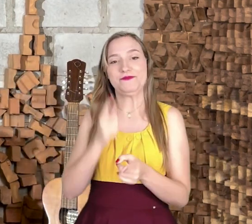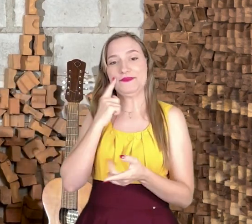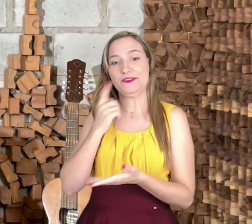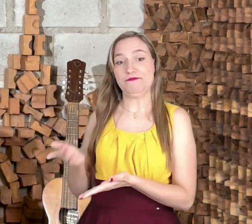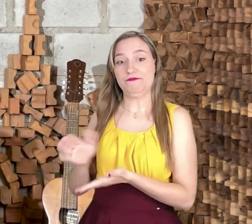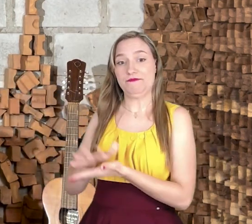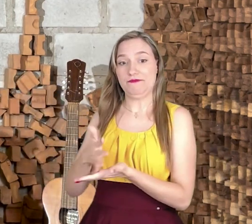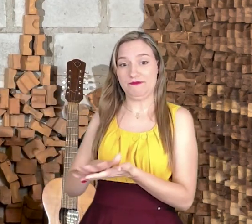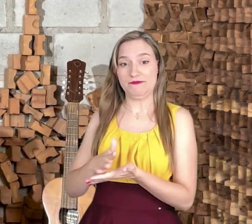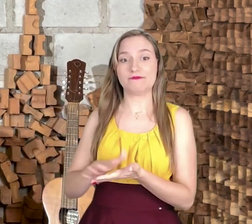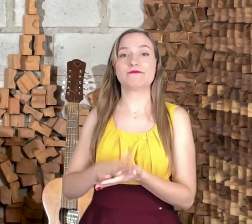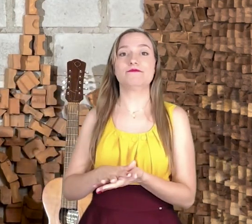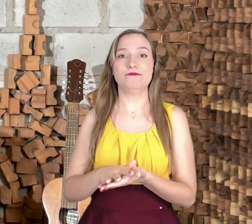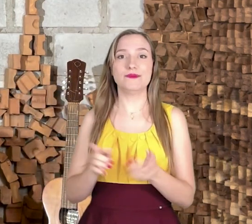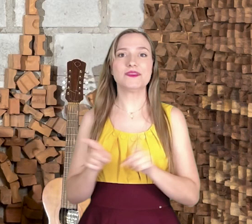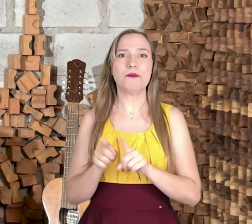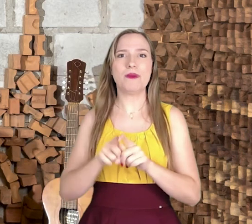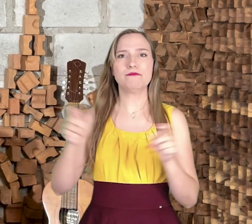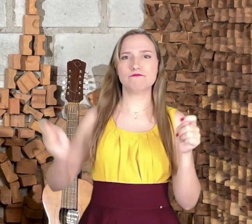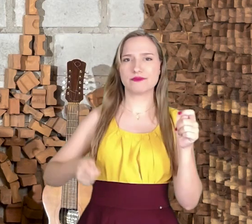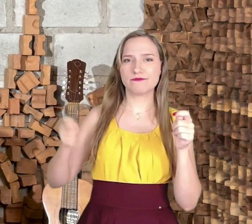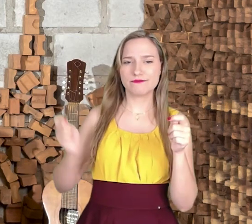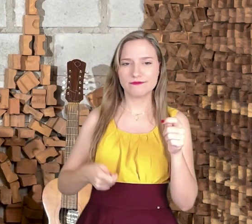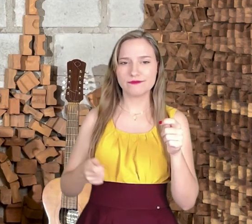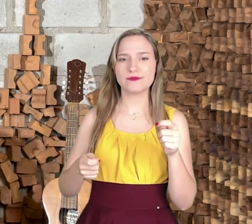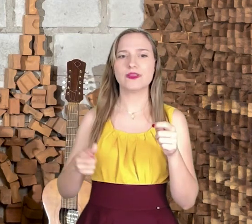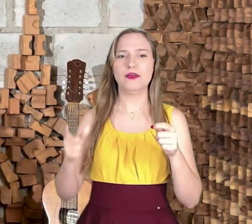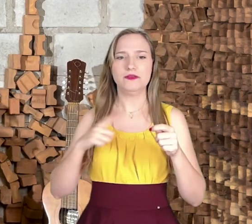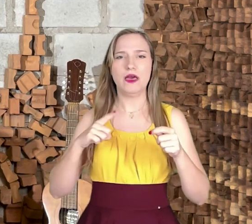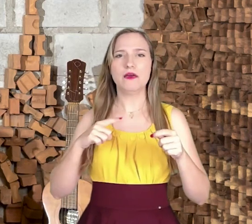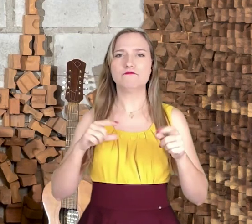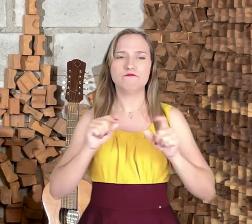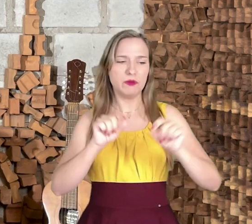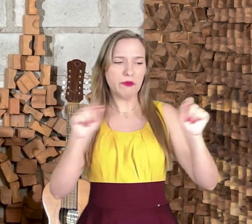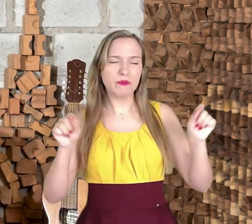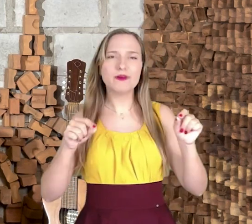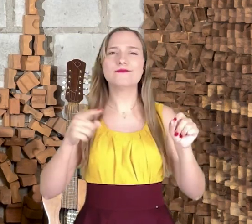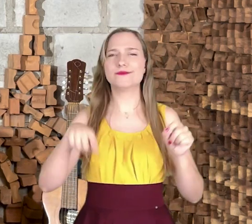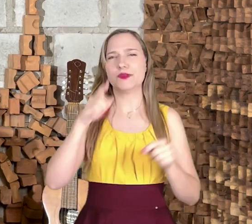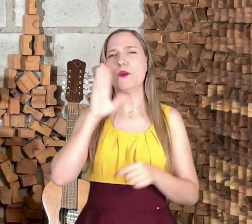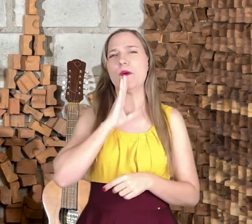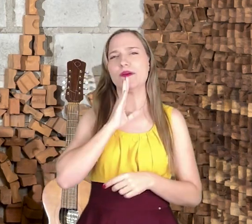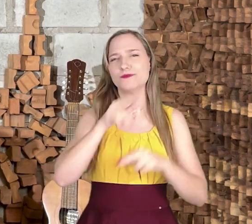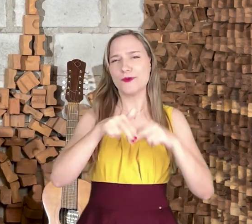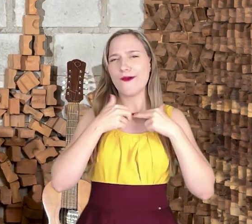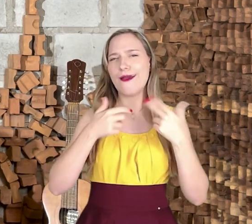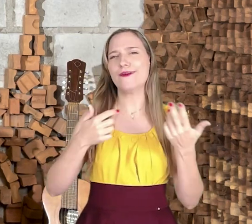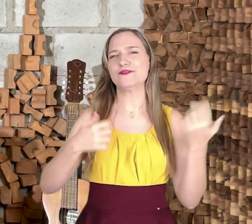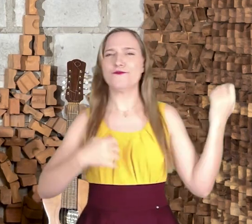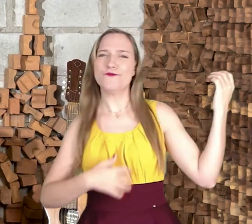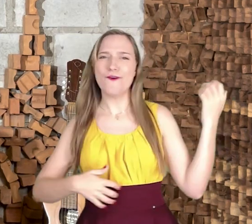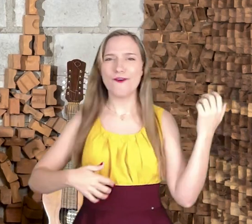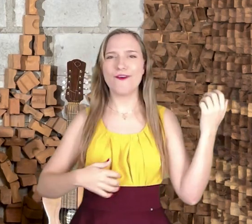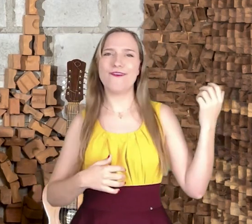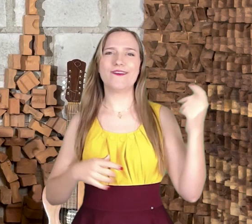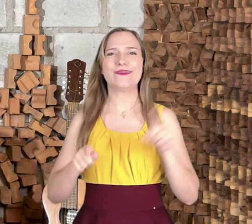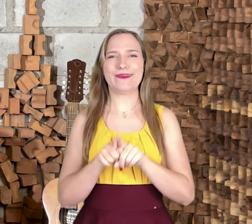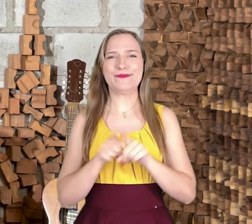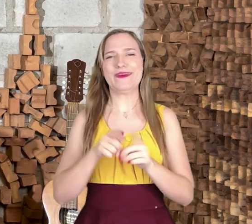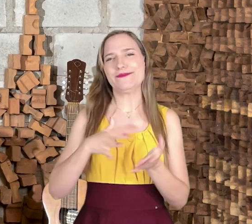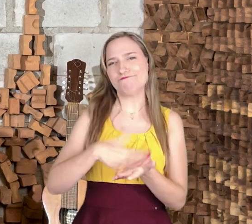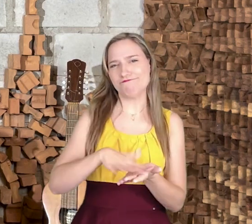e a zabumba, que são conhecidos do brasileiro aí no forró e no samba. Bom, África